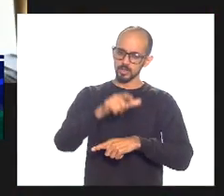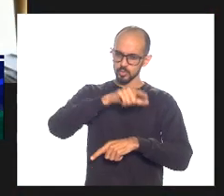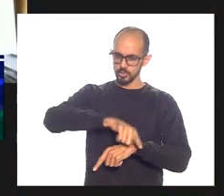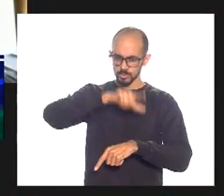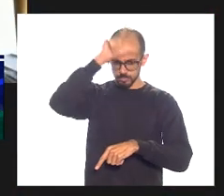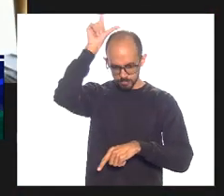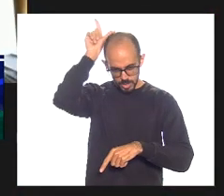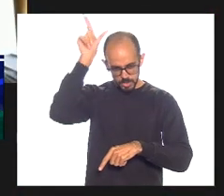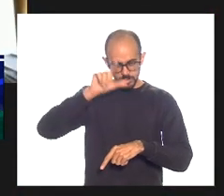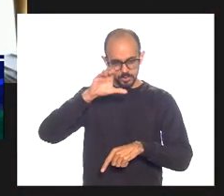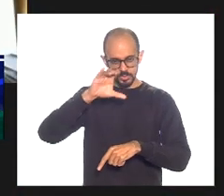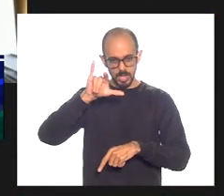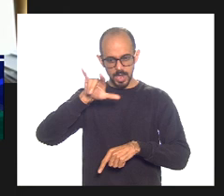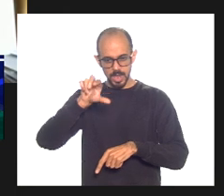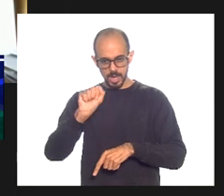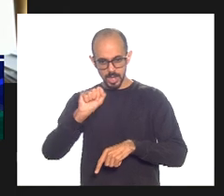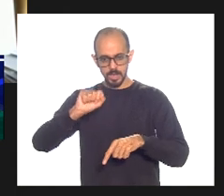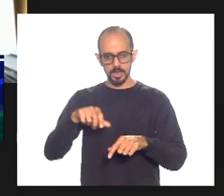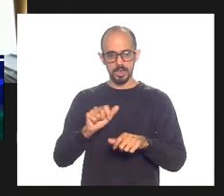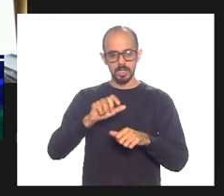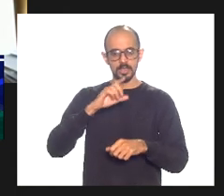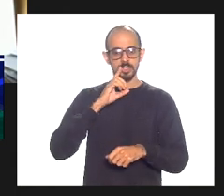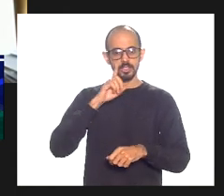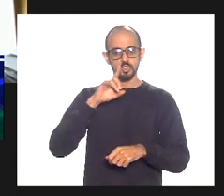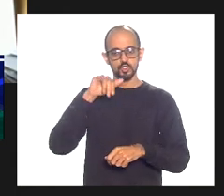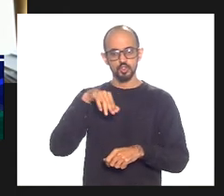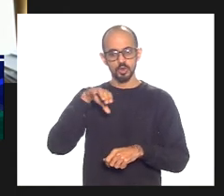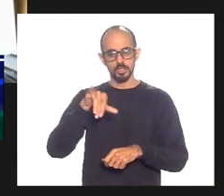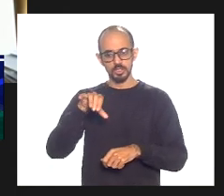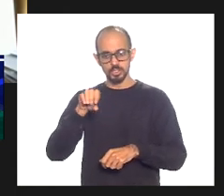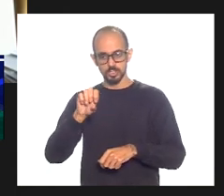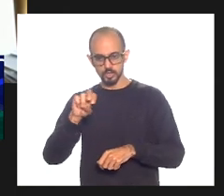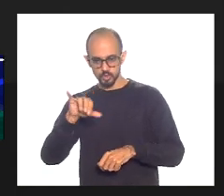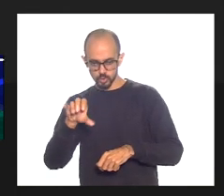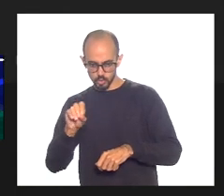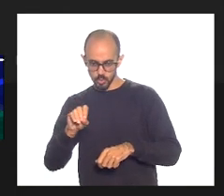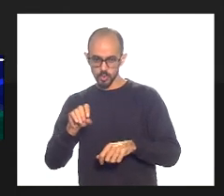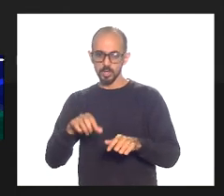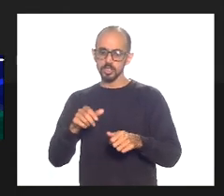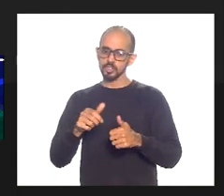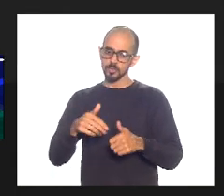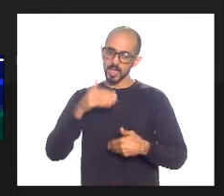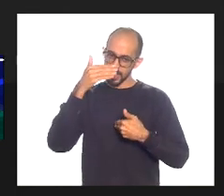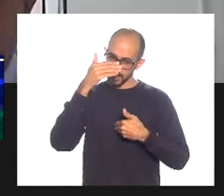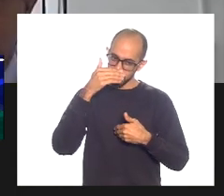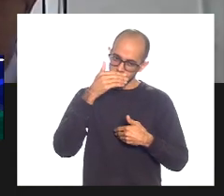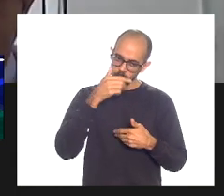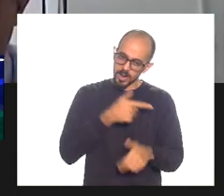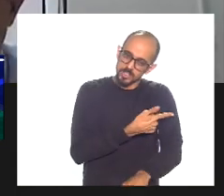deputada Célia Jordão e deputado Dionísio Lins, que tiveram a gentileza de estar comigo nesse